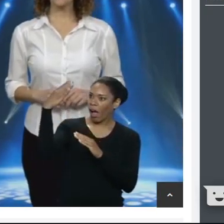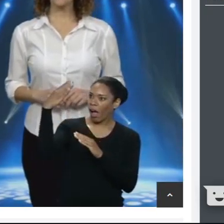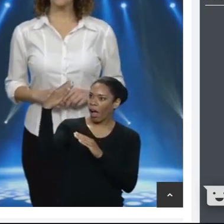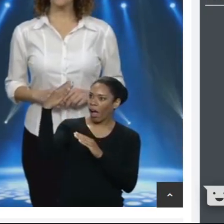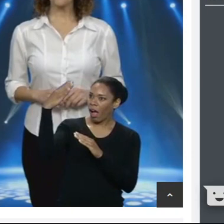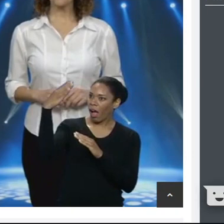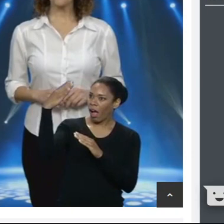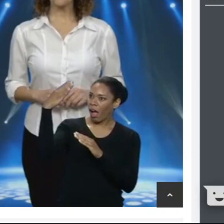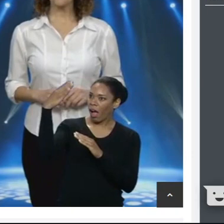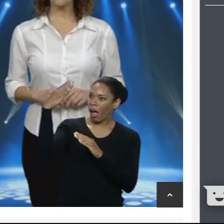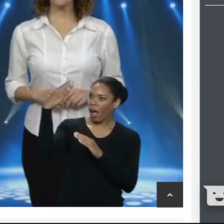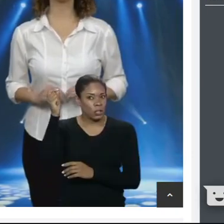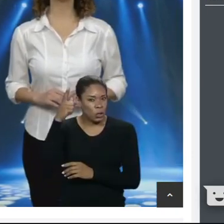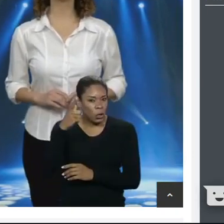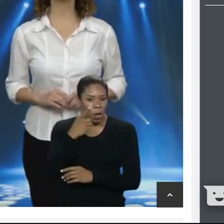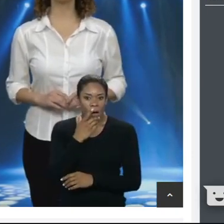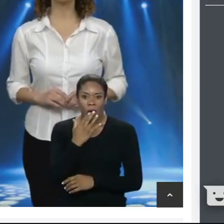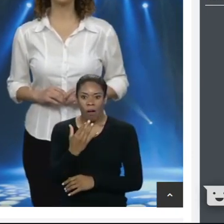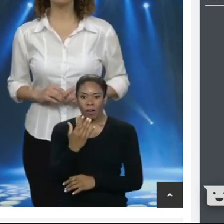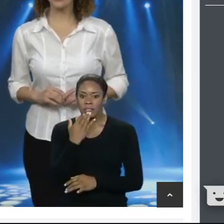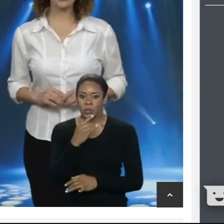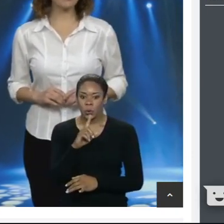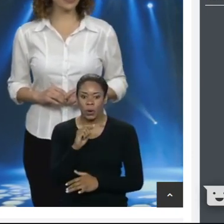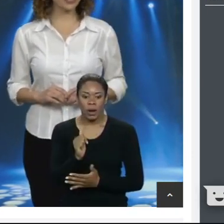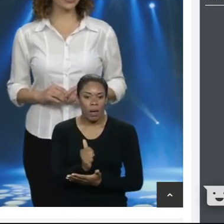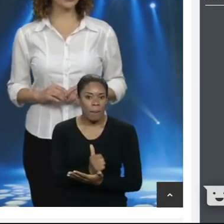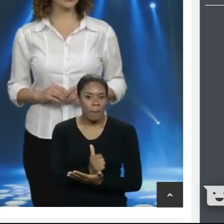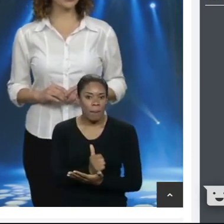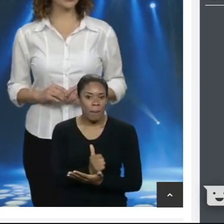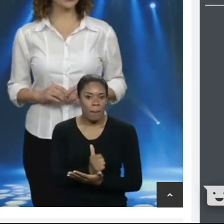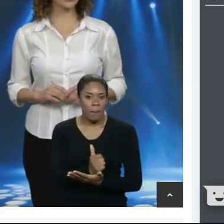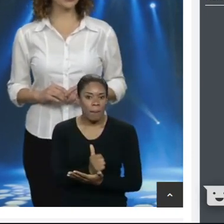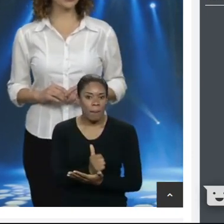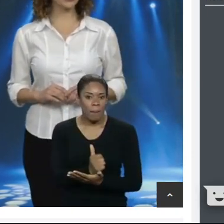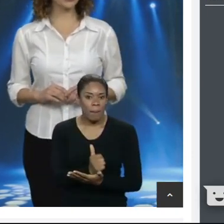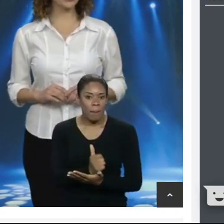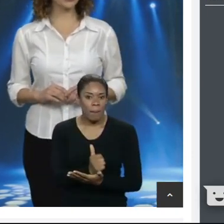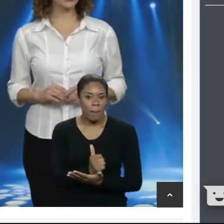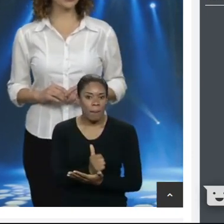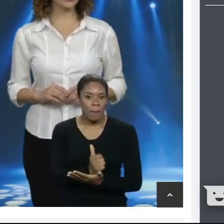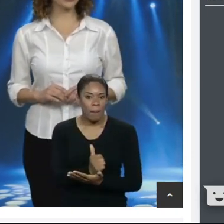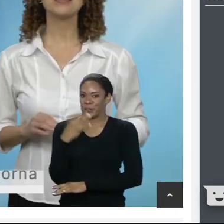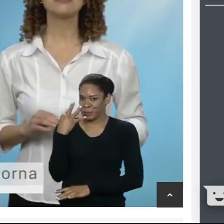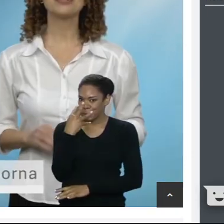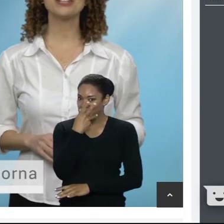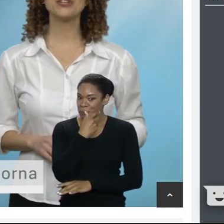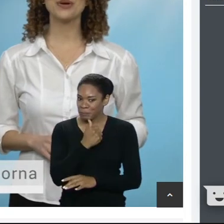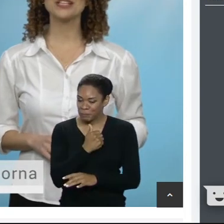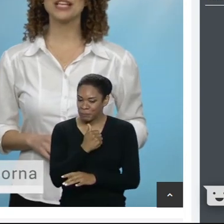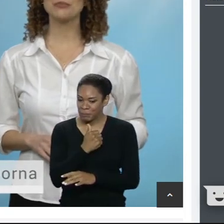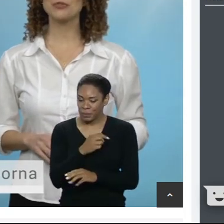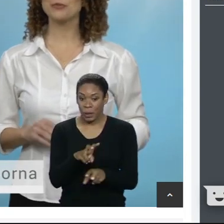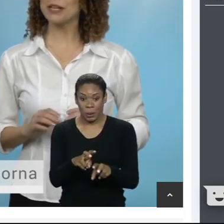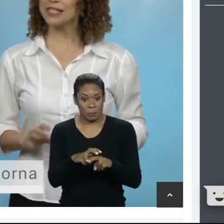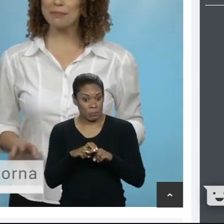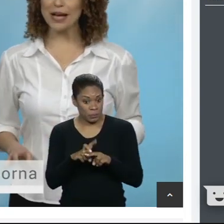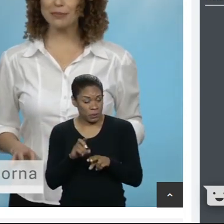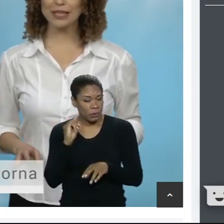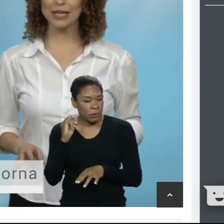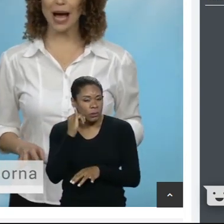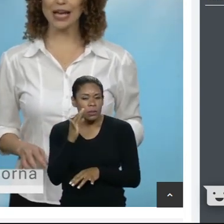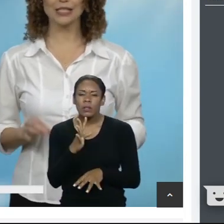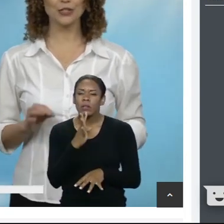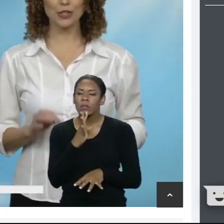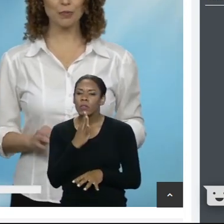uns dos elementos centrais para a composição de um belo projeto arquitetônico. Por isso, é importante conhecermos os